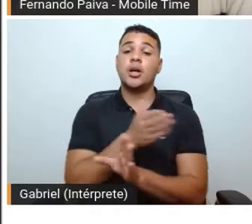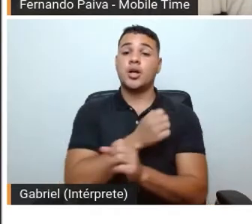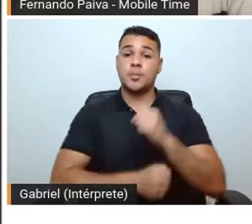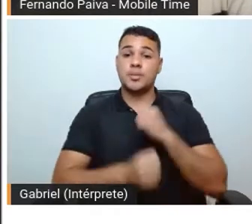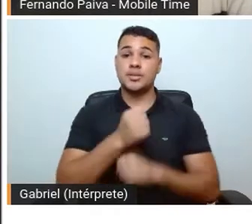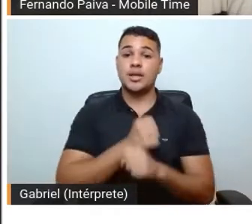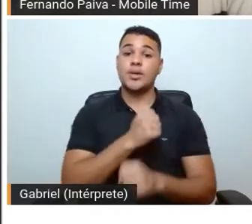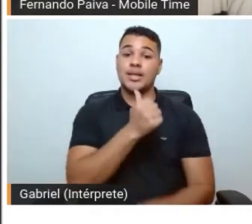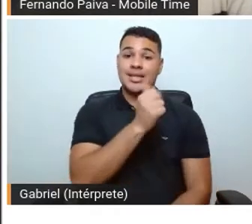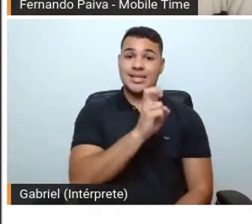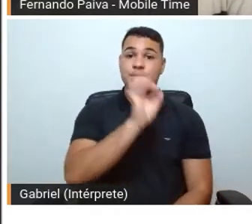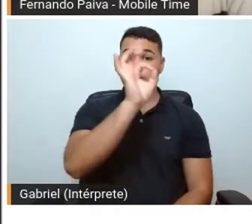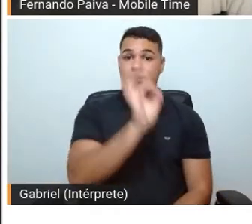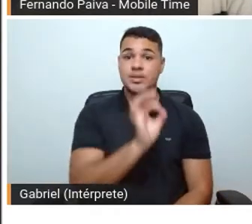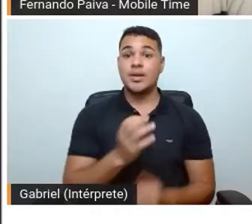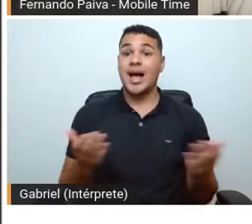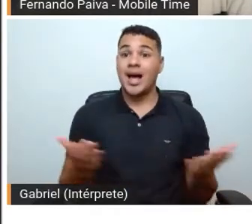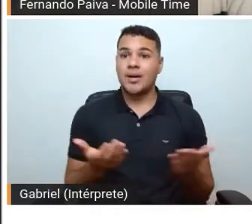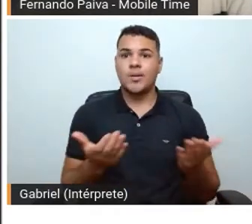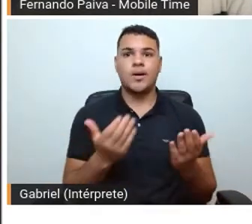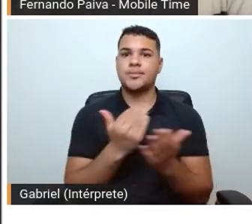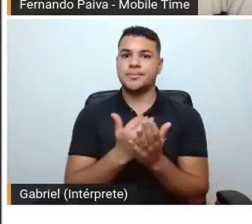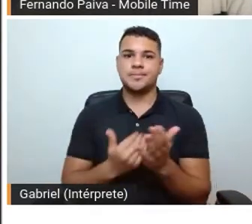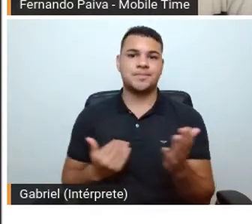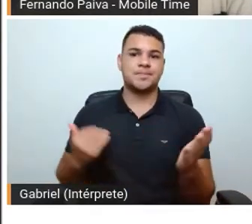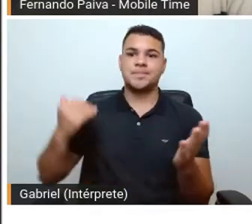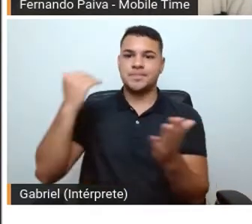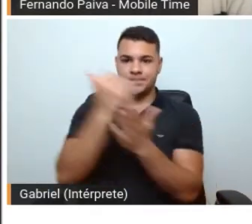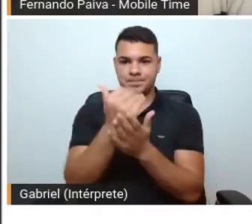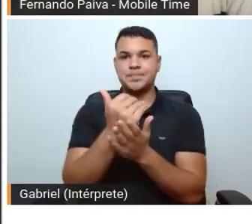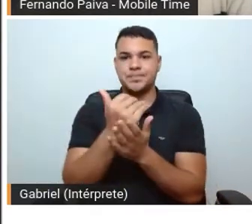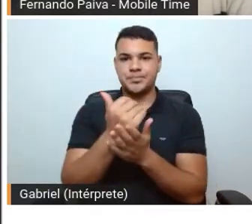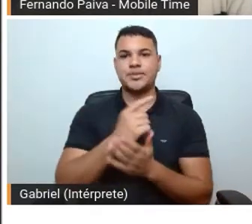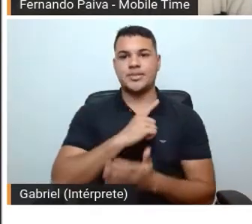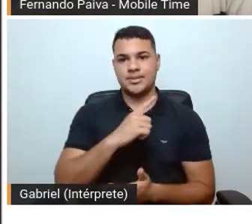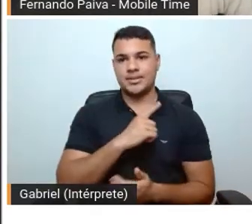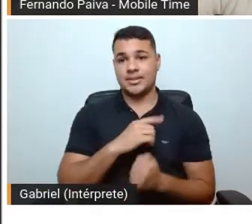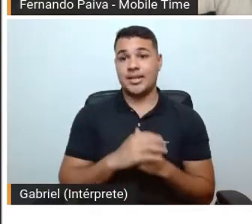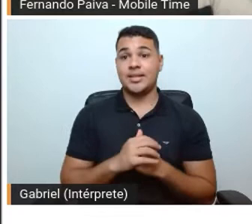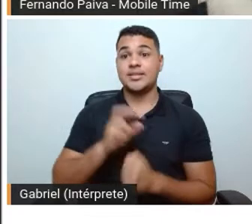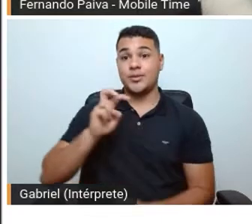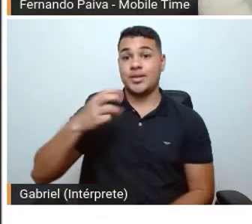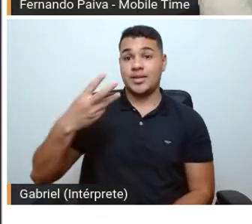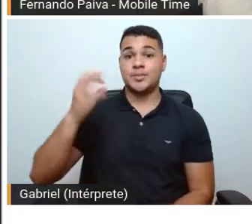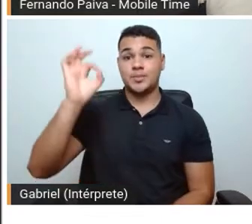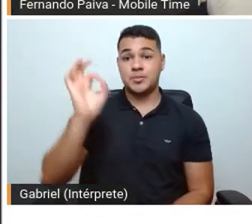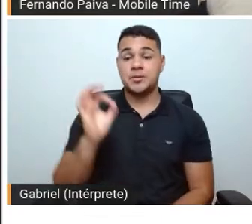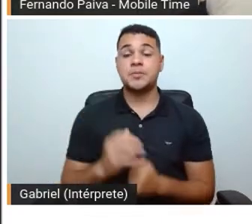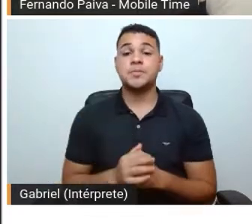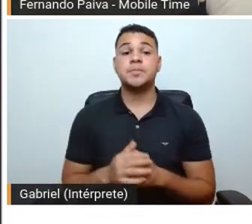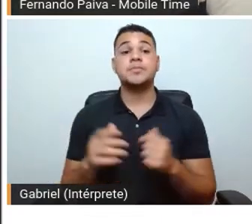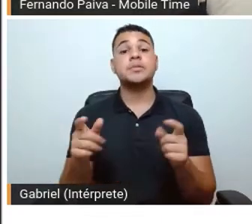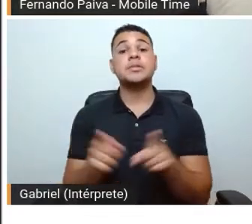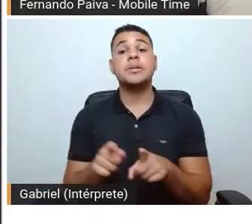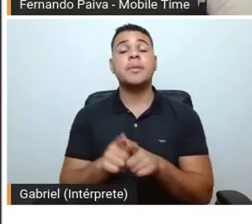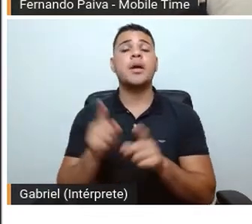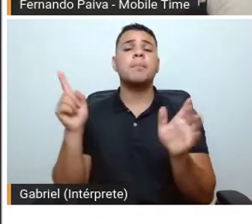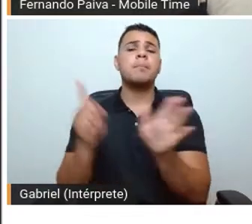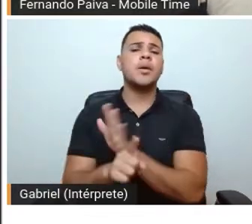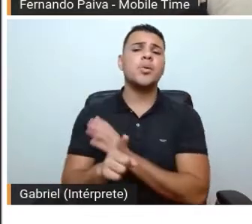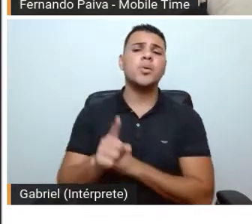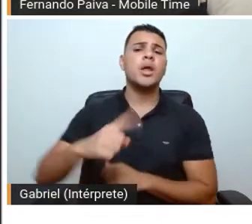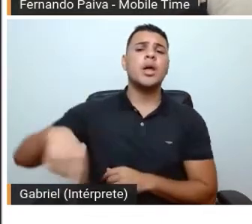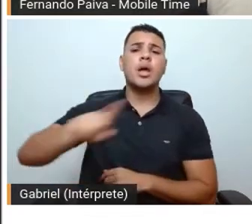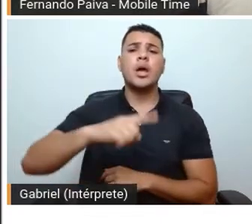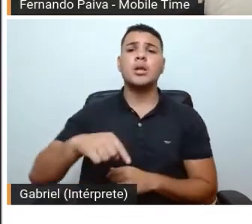tá um outro dado é que a gente que a gente colega a gente pergunta para as pessoas a frequência com Que Elas